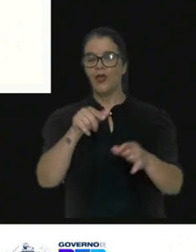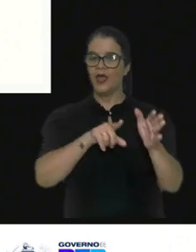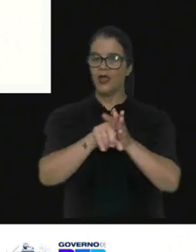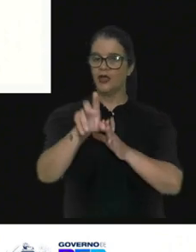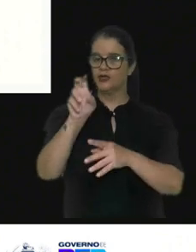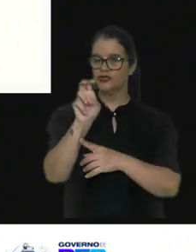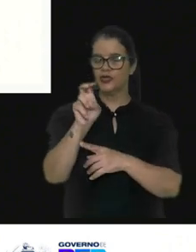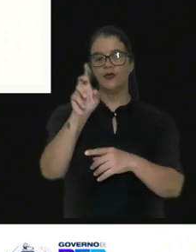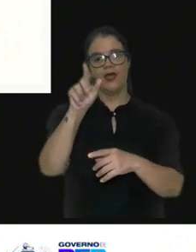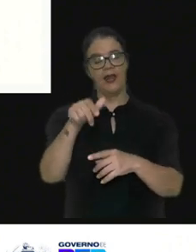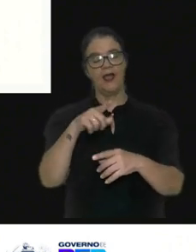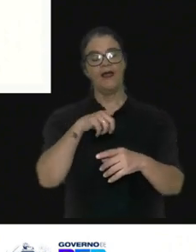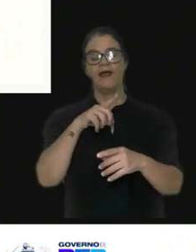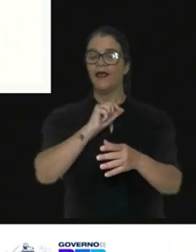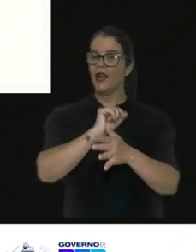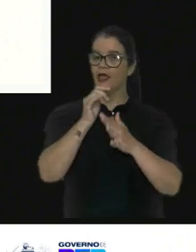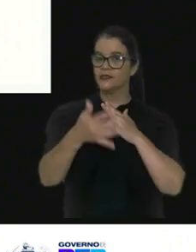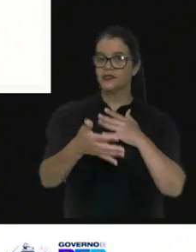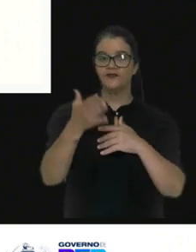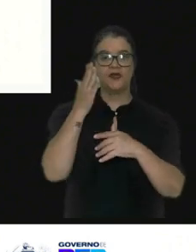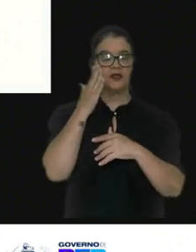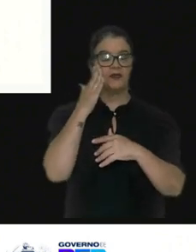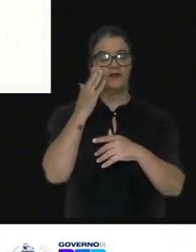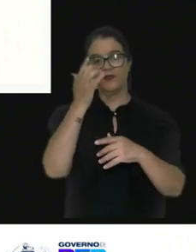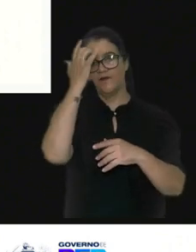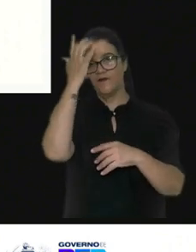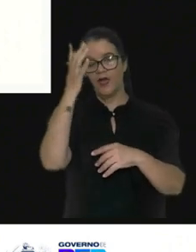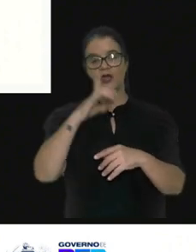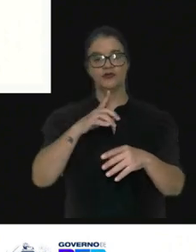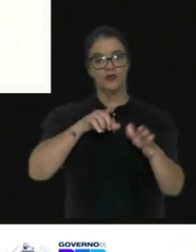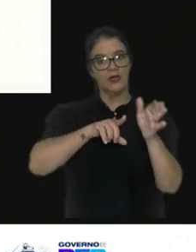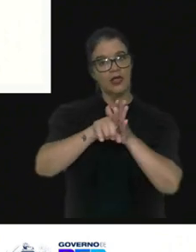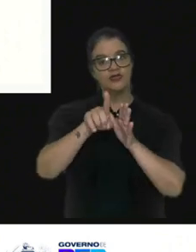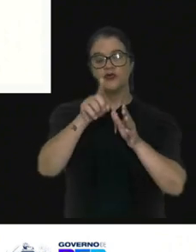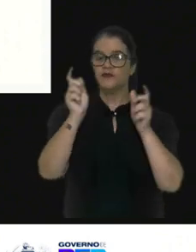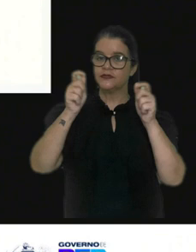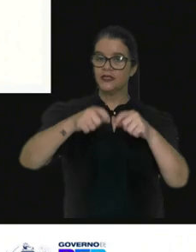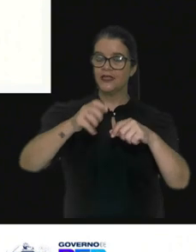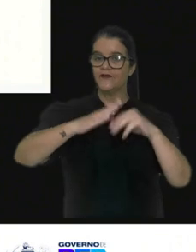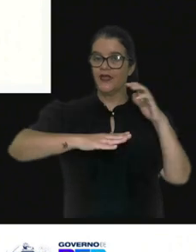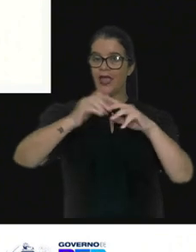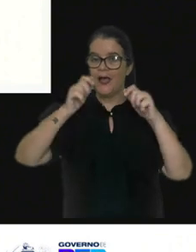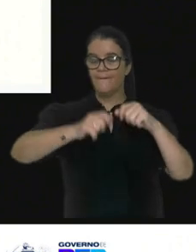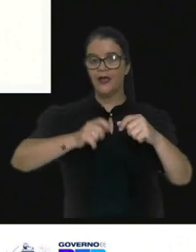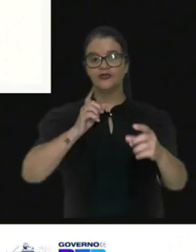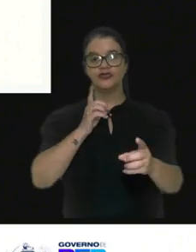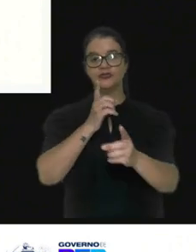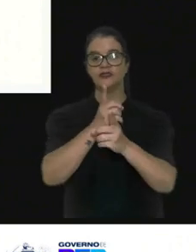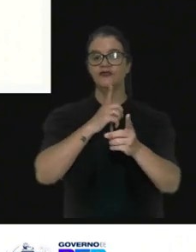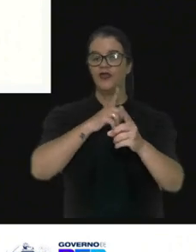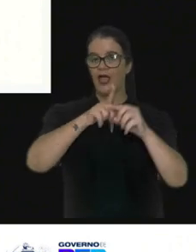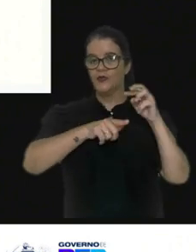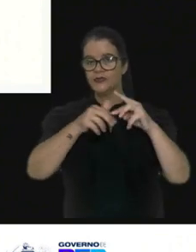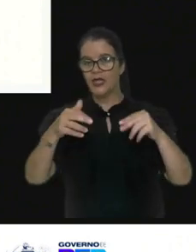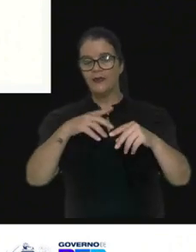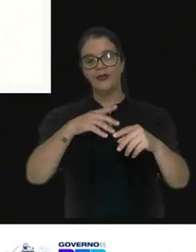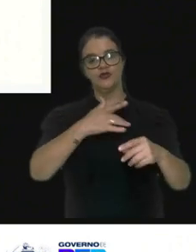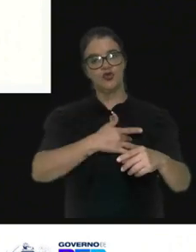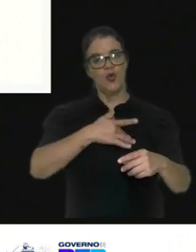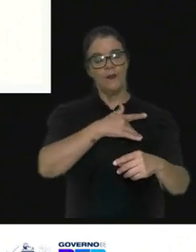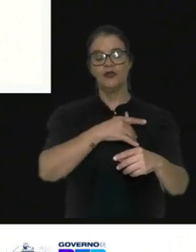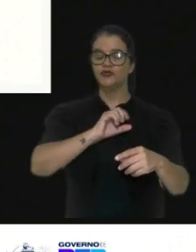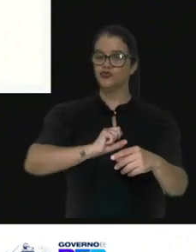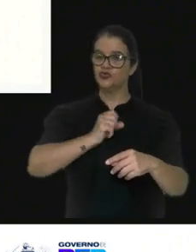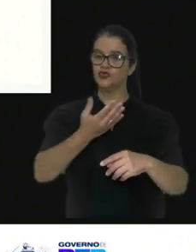5, ela é classificada como fácil. Nessa questão, você deve ser capaz de identificar os elementos românticos no